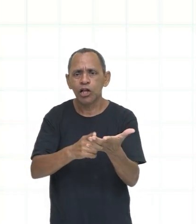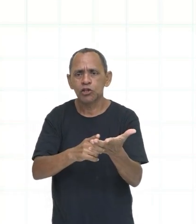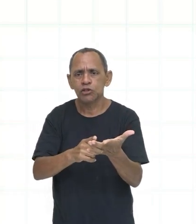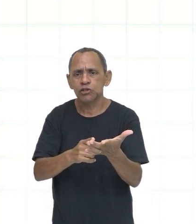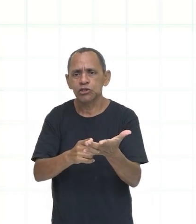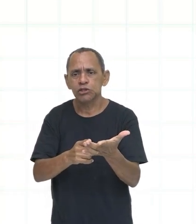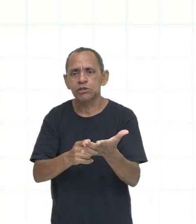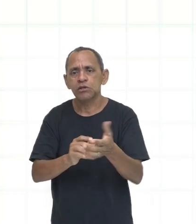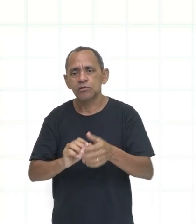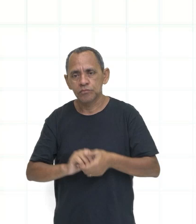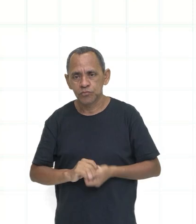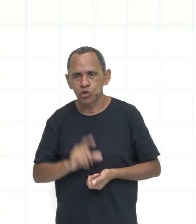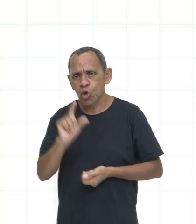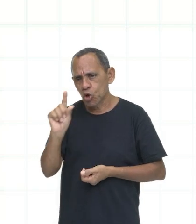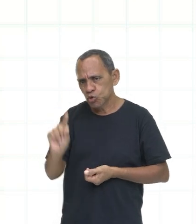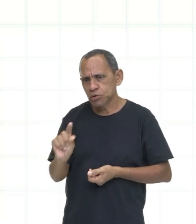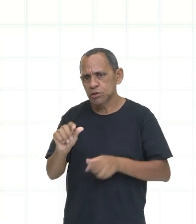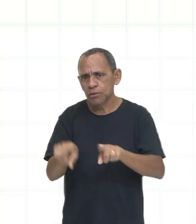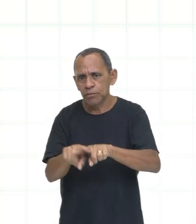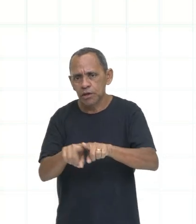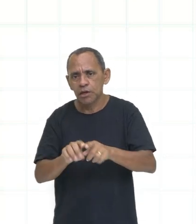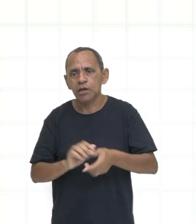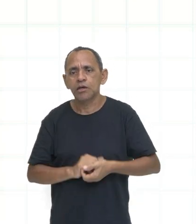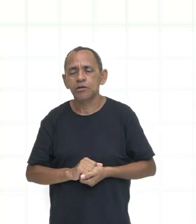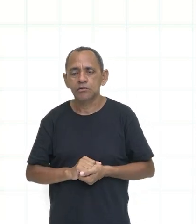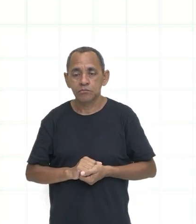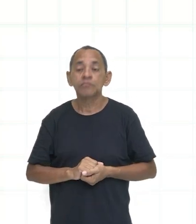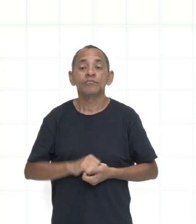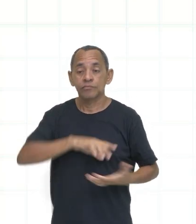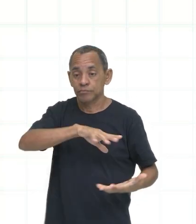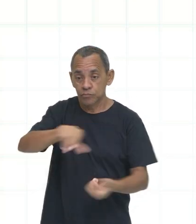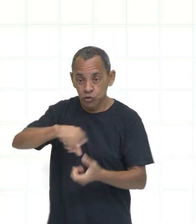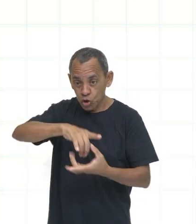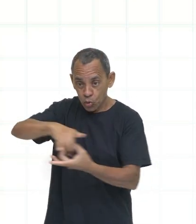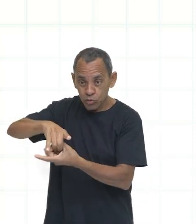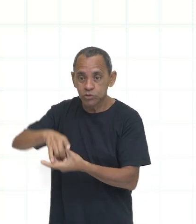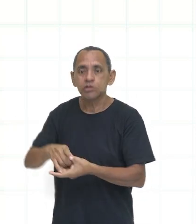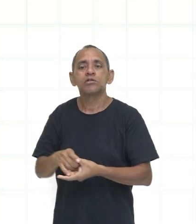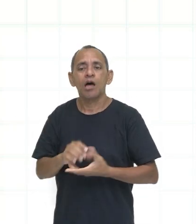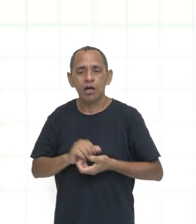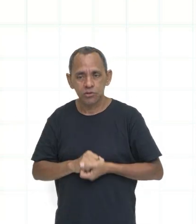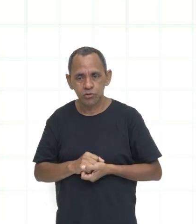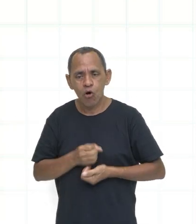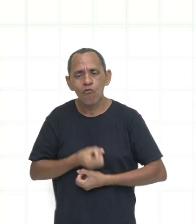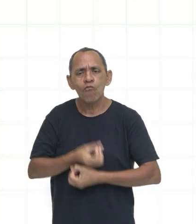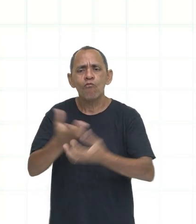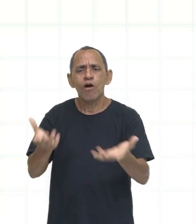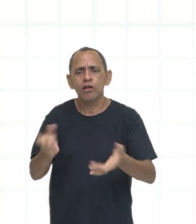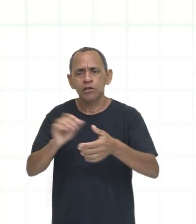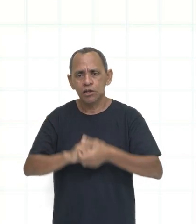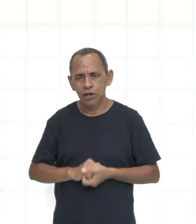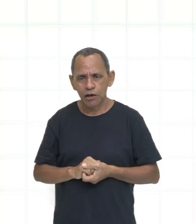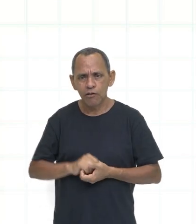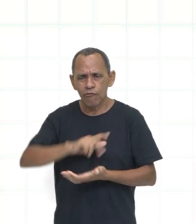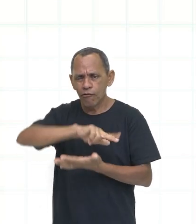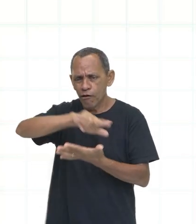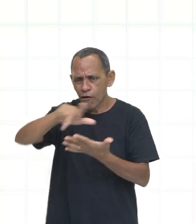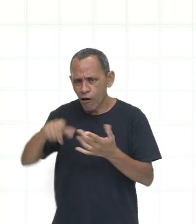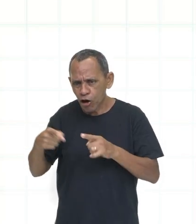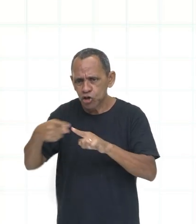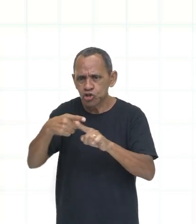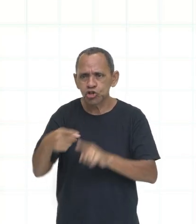O mundo globalizado oferece uma gama de oportunidades, né? Uma grande gama de oportunidades para explorar as